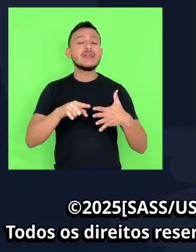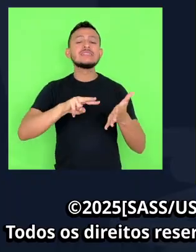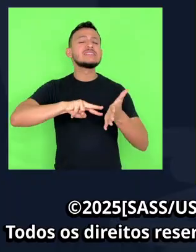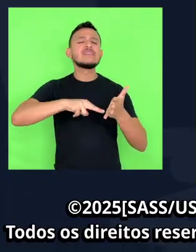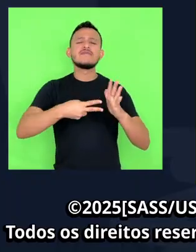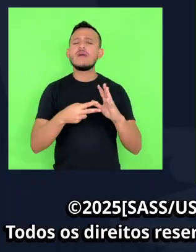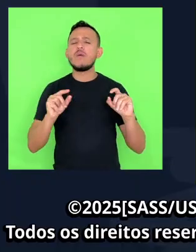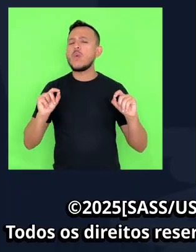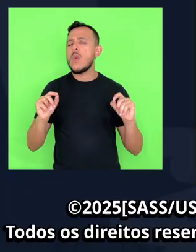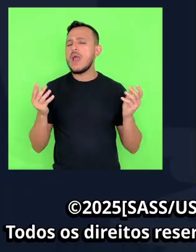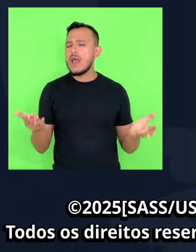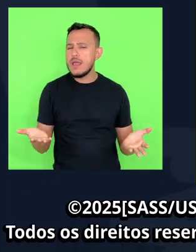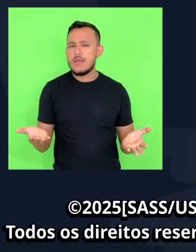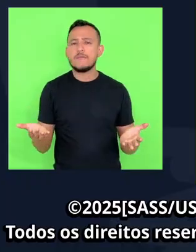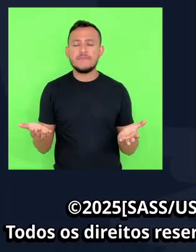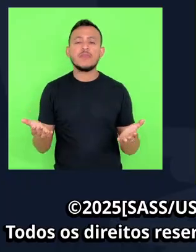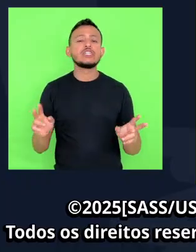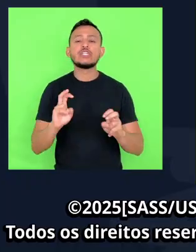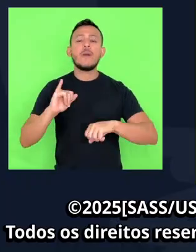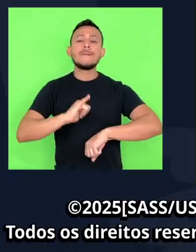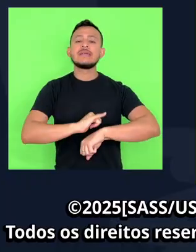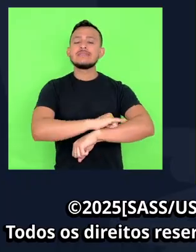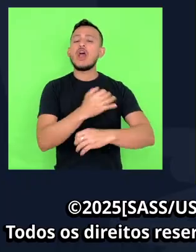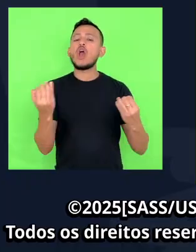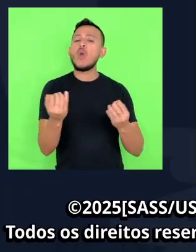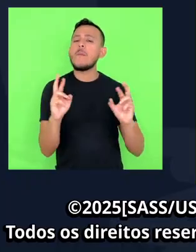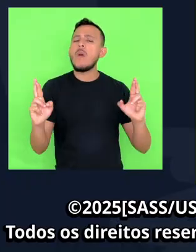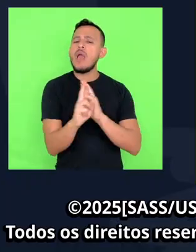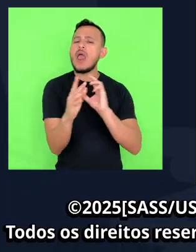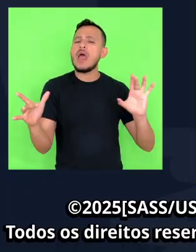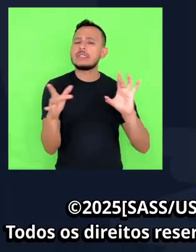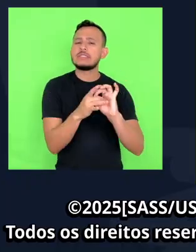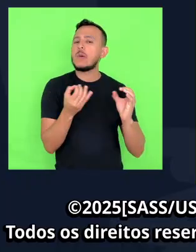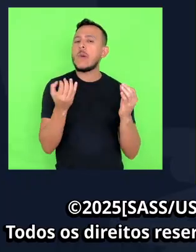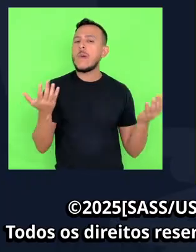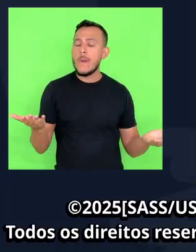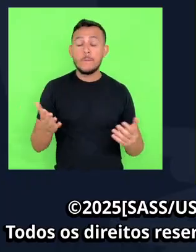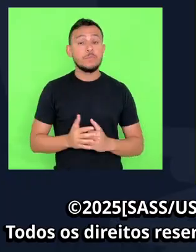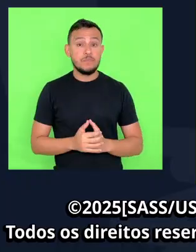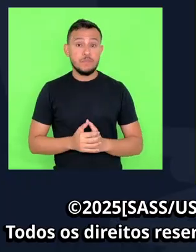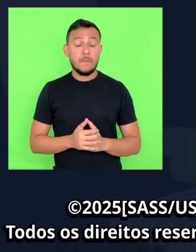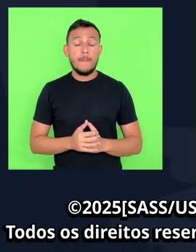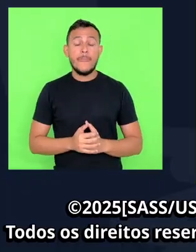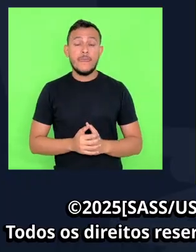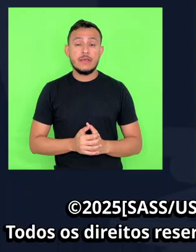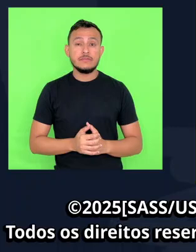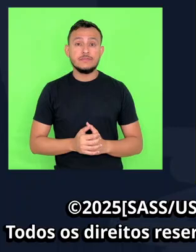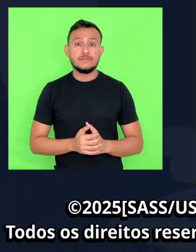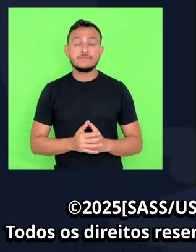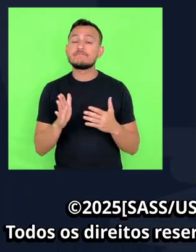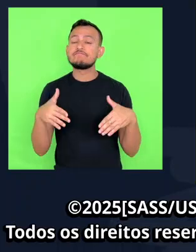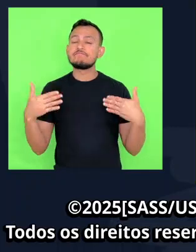a ver com a obesidade? Como se relacionam? Bem, a questão